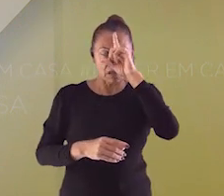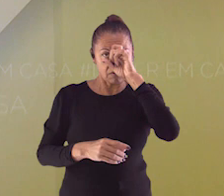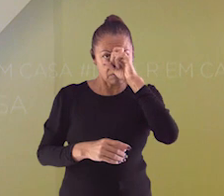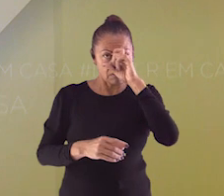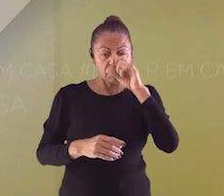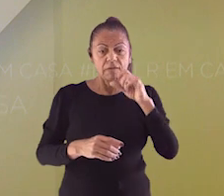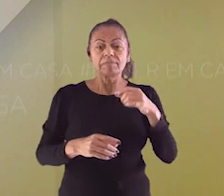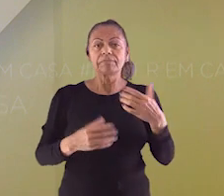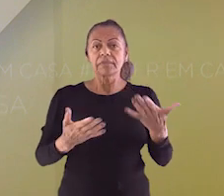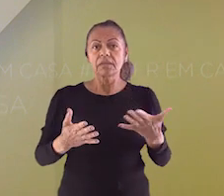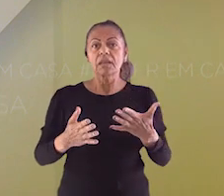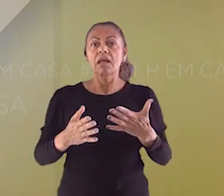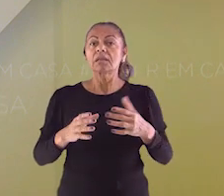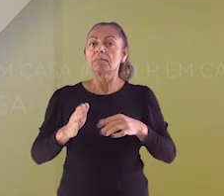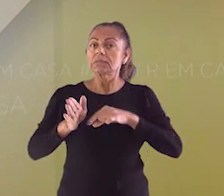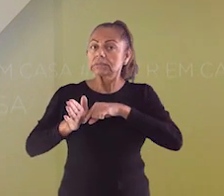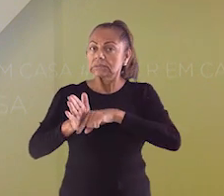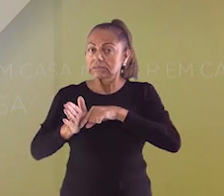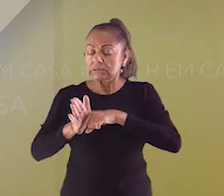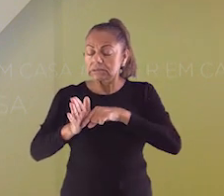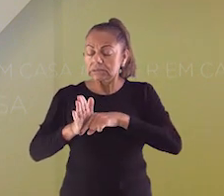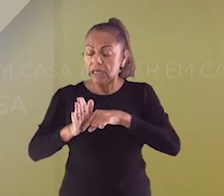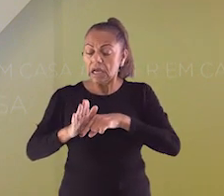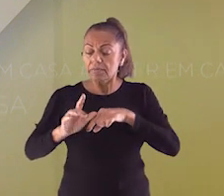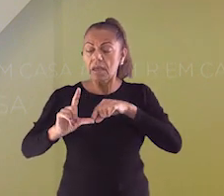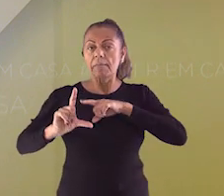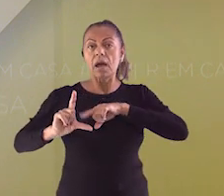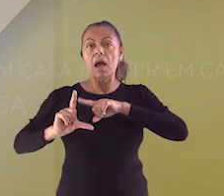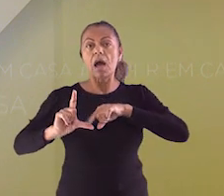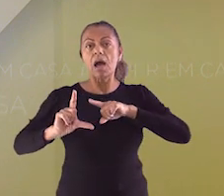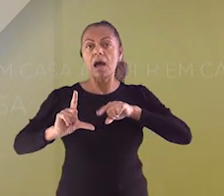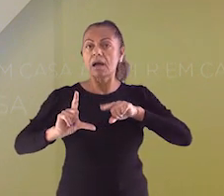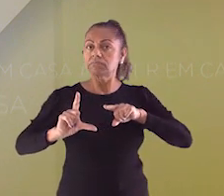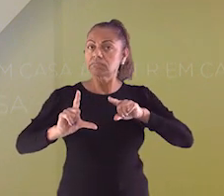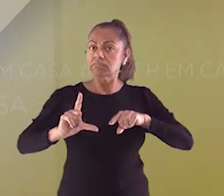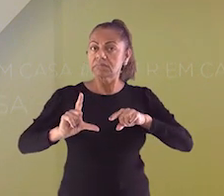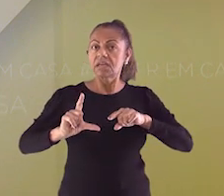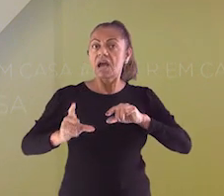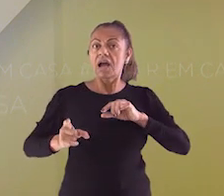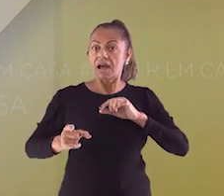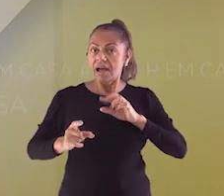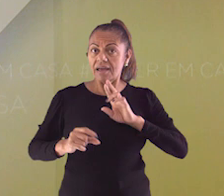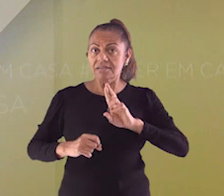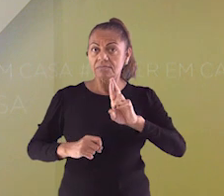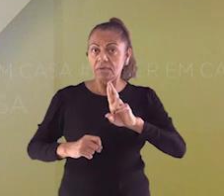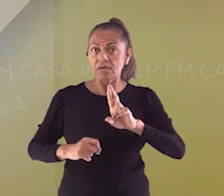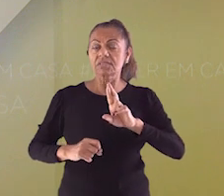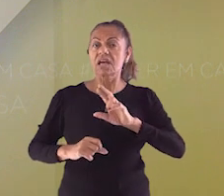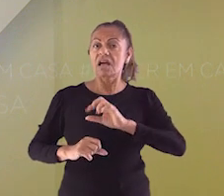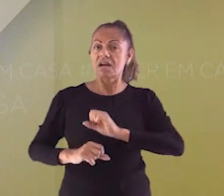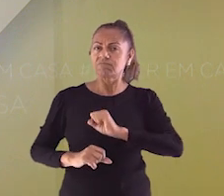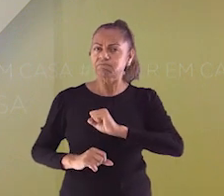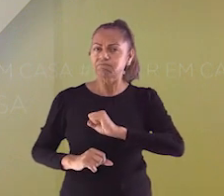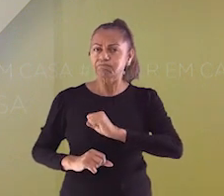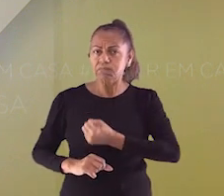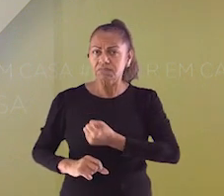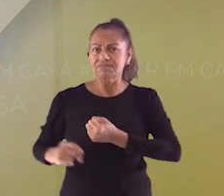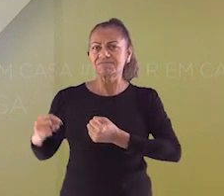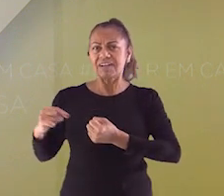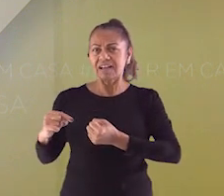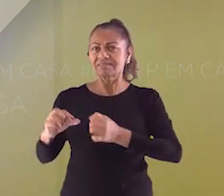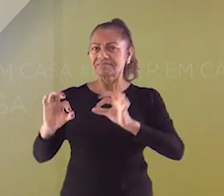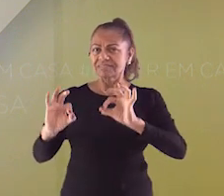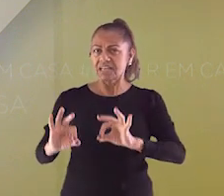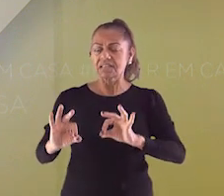levada imediatamente ao hospital. A primeira ação é a realização do eletrocardiograma. E constatando o